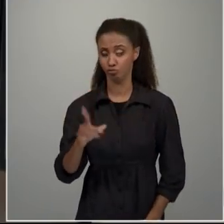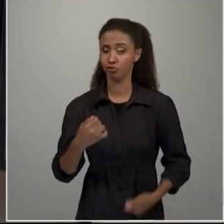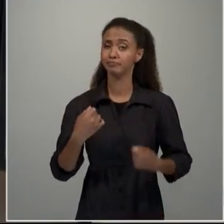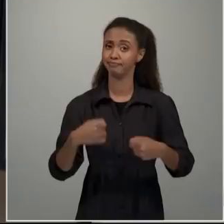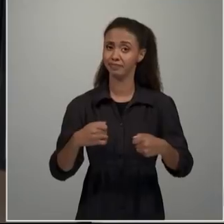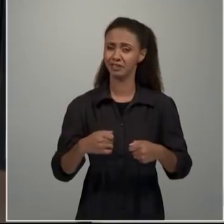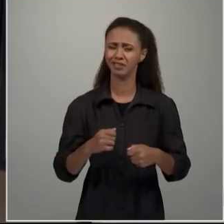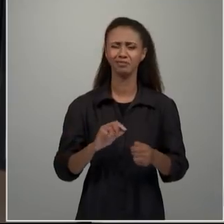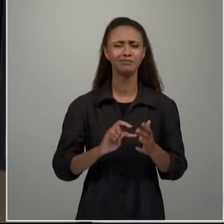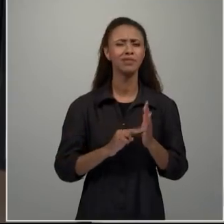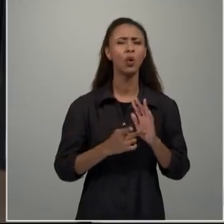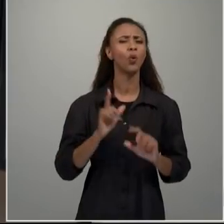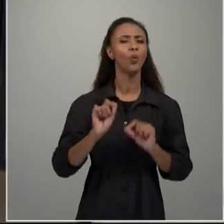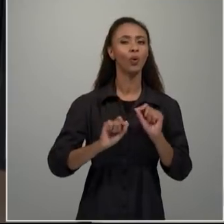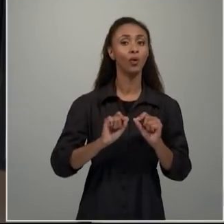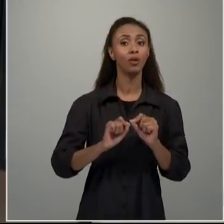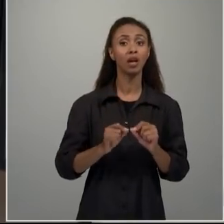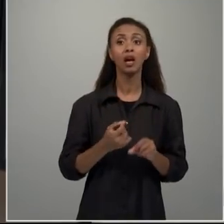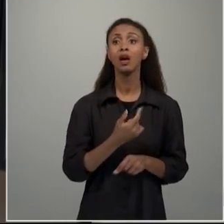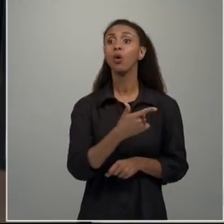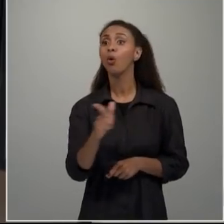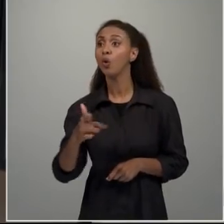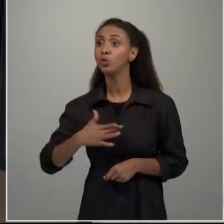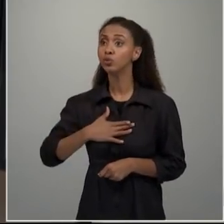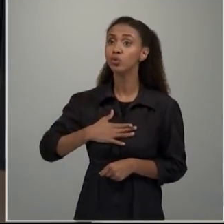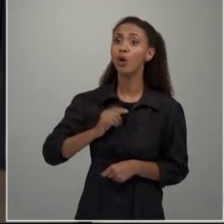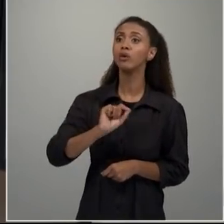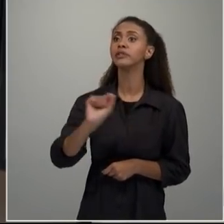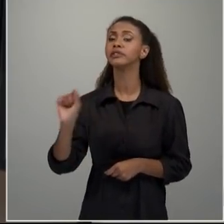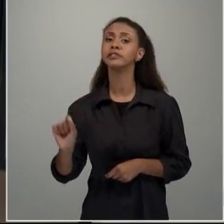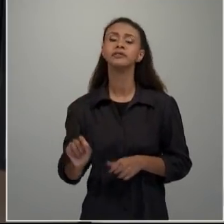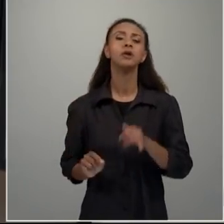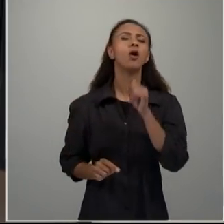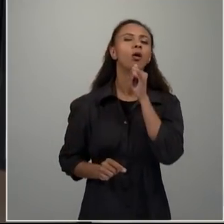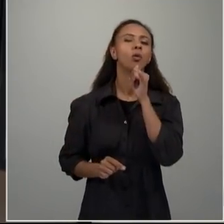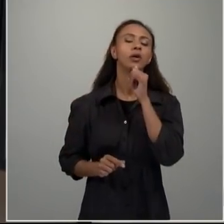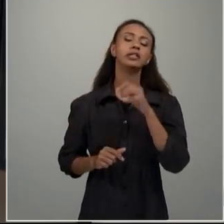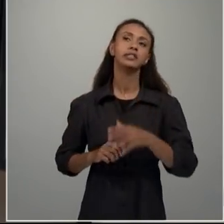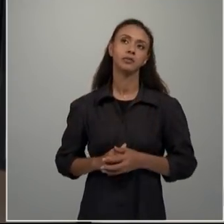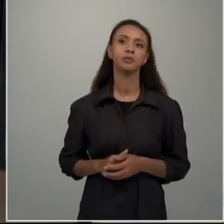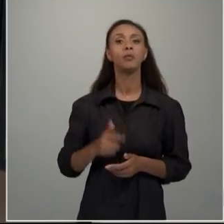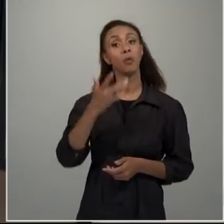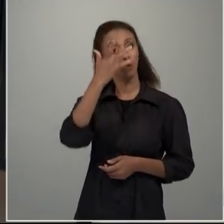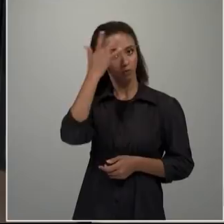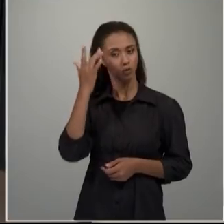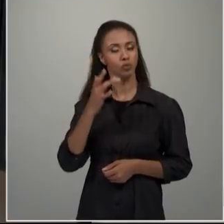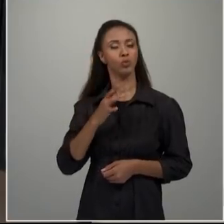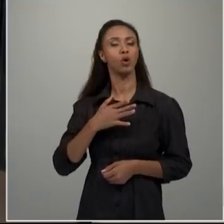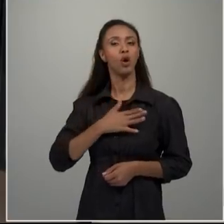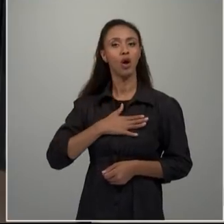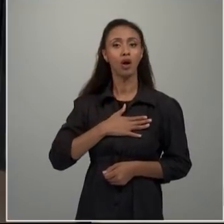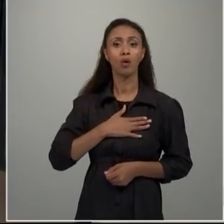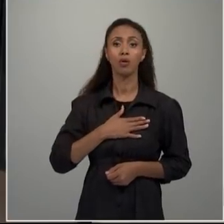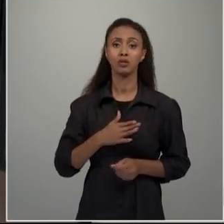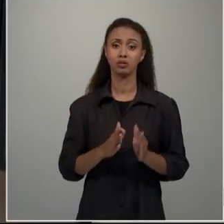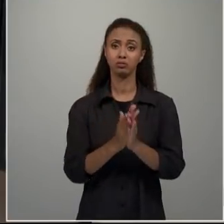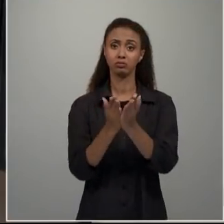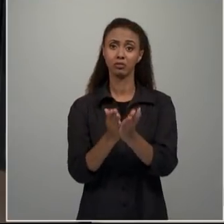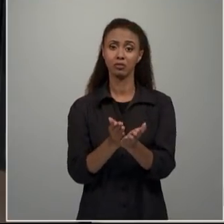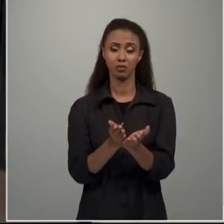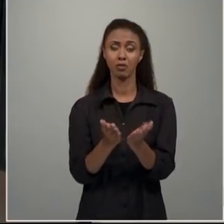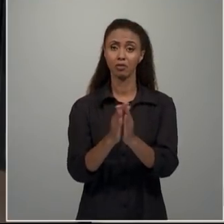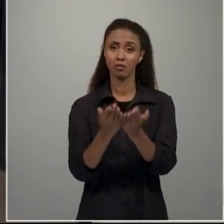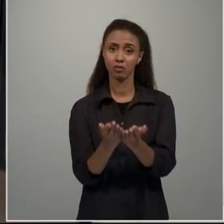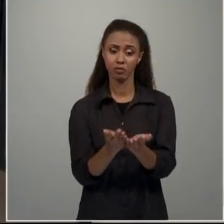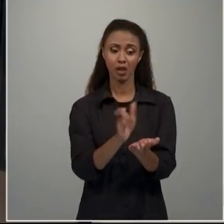isso buscar outras coisas que você gosta por exemplo é tem gente que gosta de ler histórias em quadrinhos miley